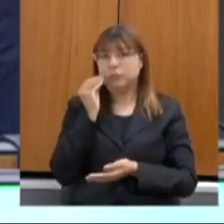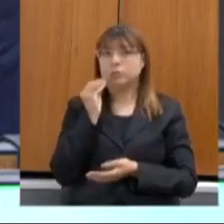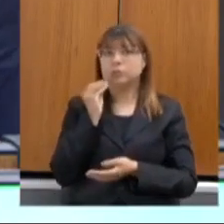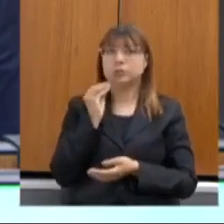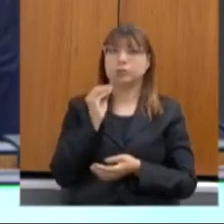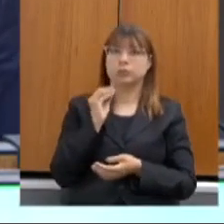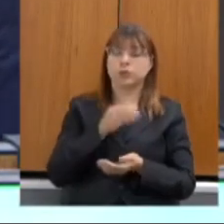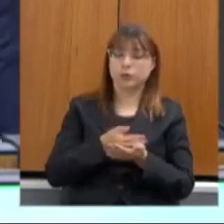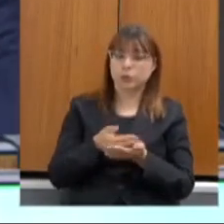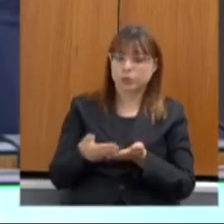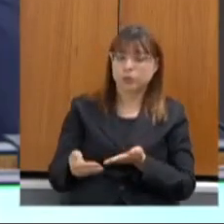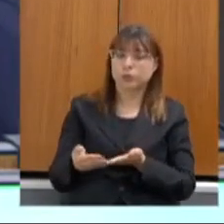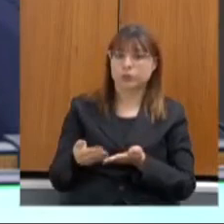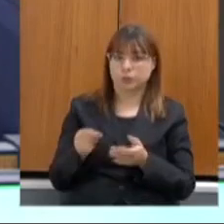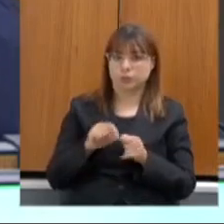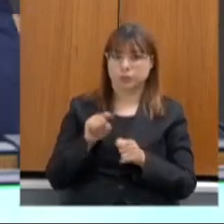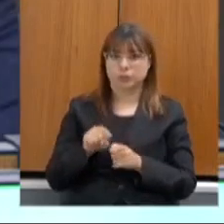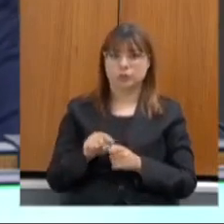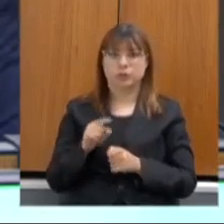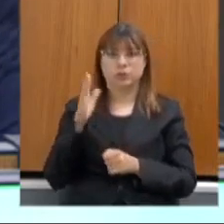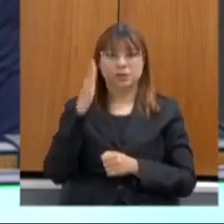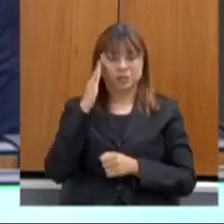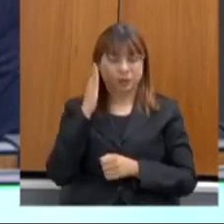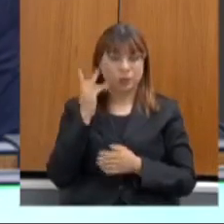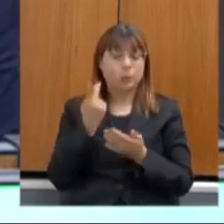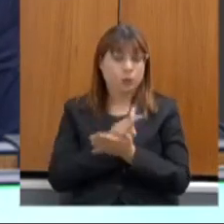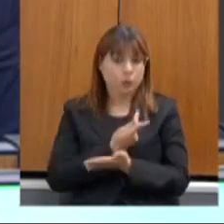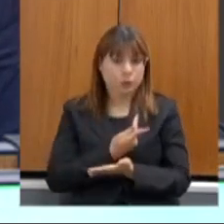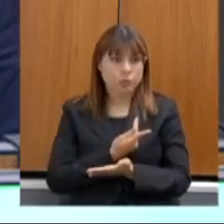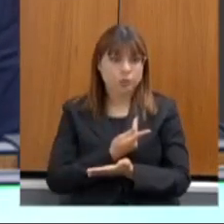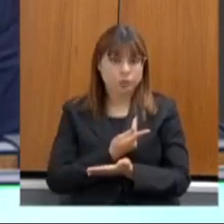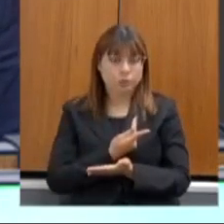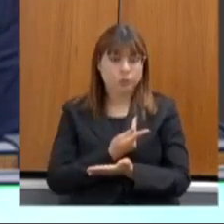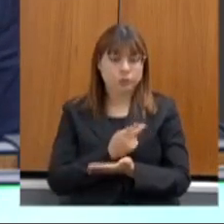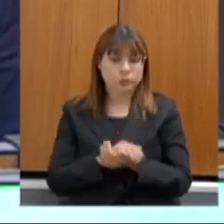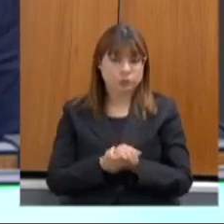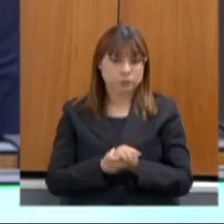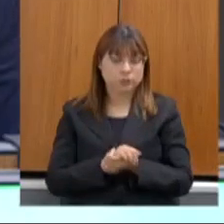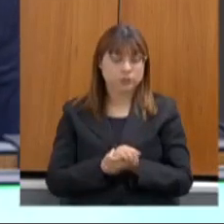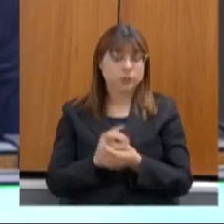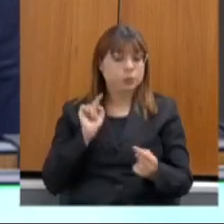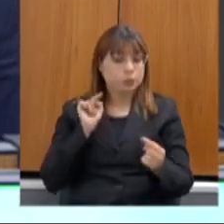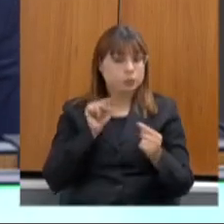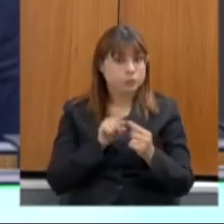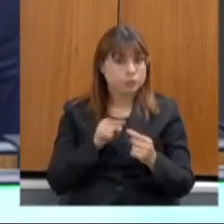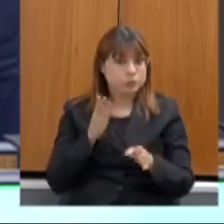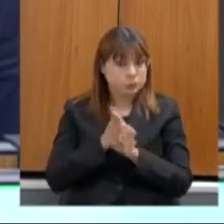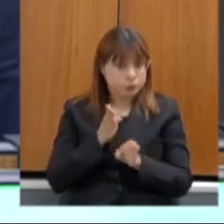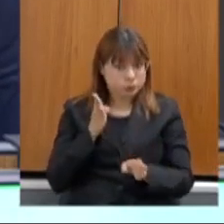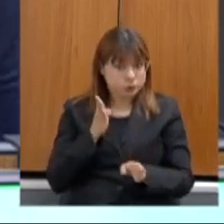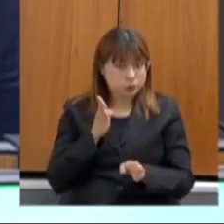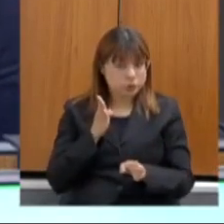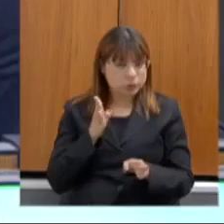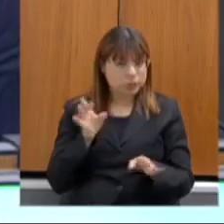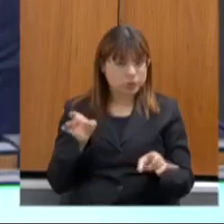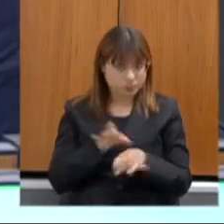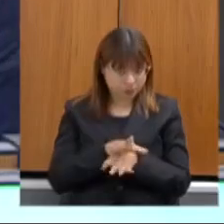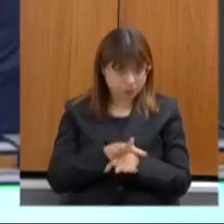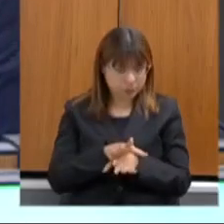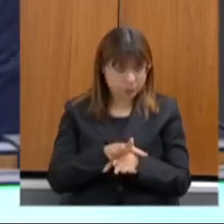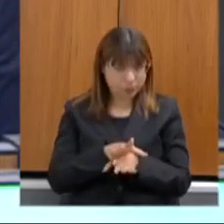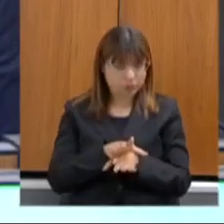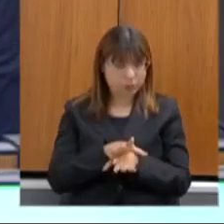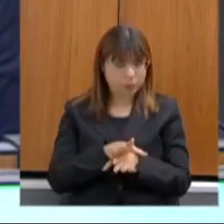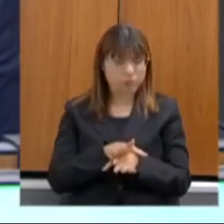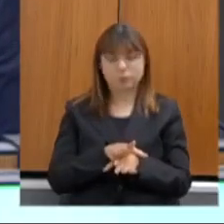exercício do impacto regulatório sabem qual foi é a a conclusão depois de exercitar o impacto